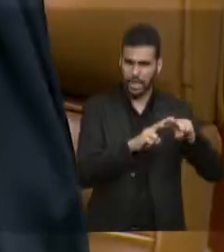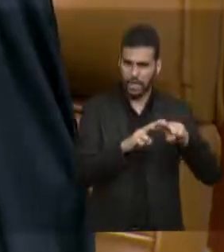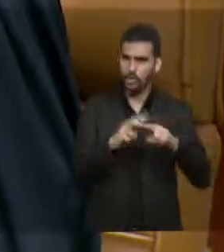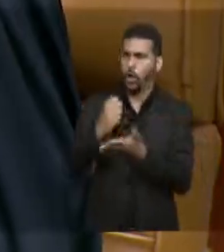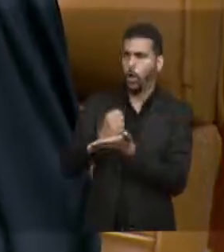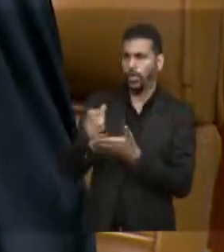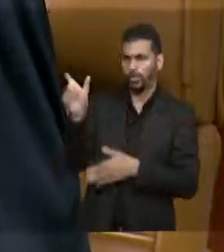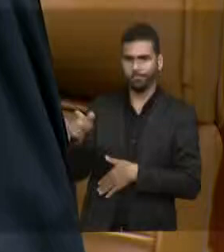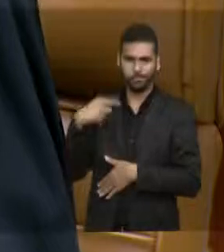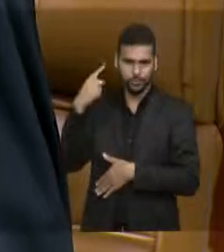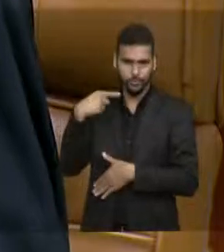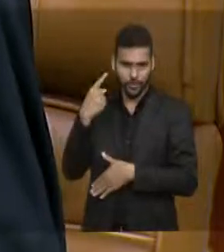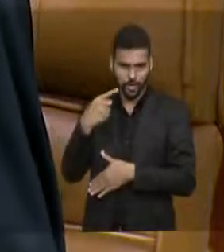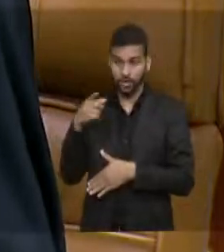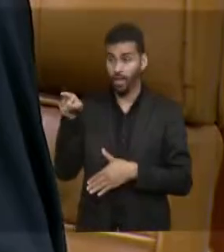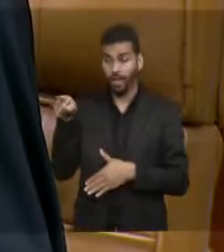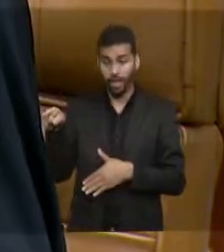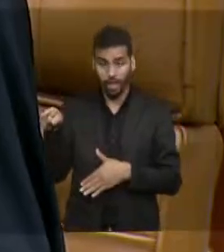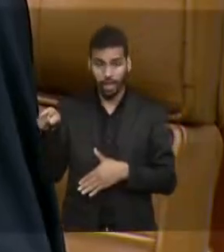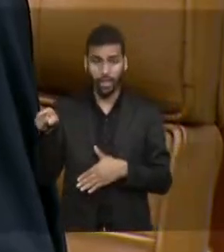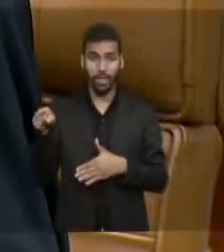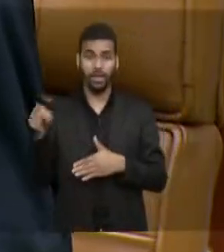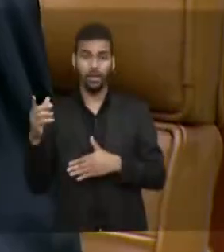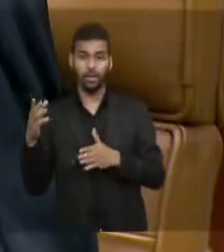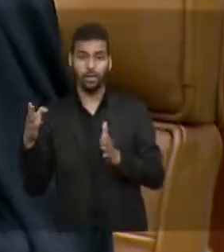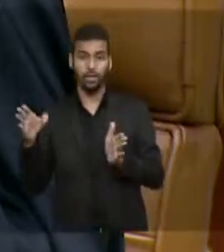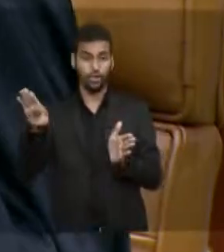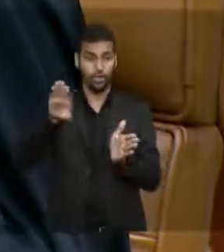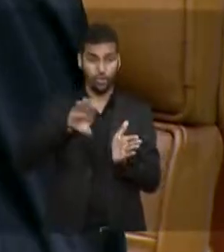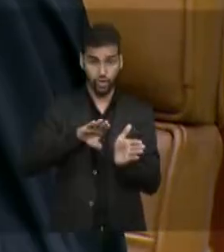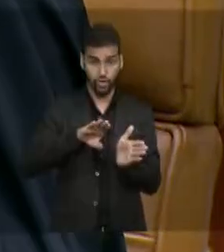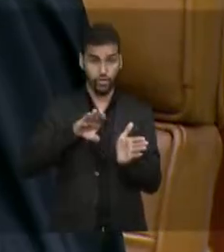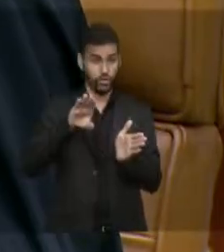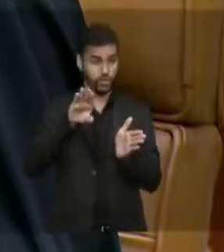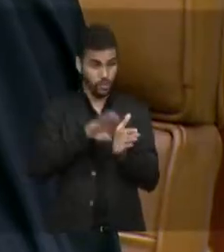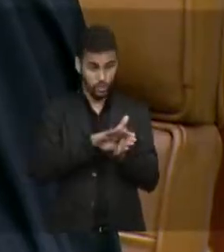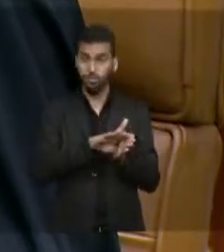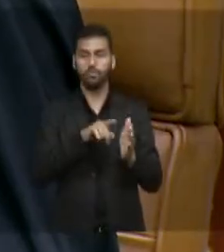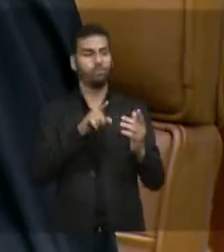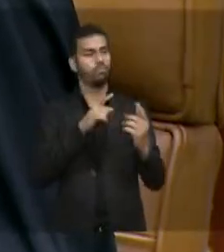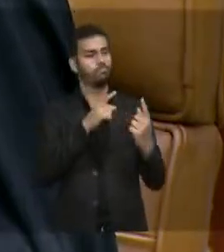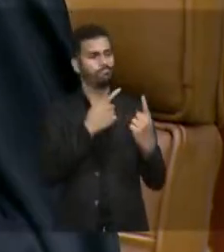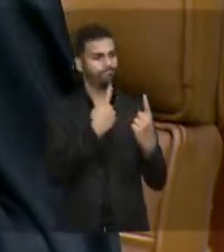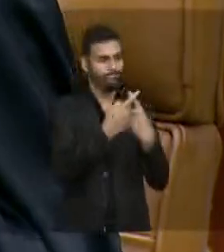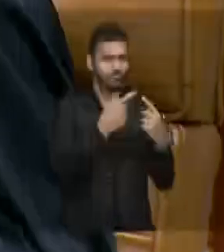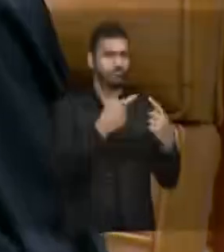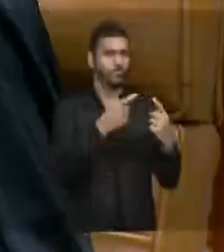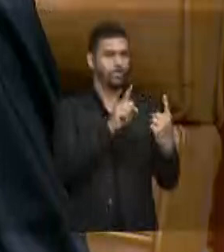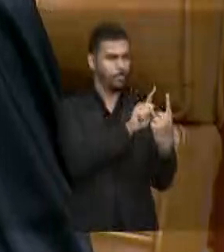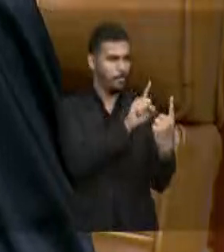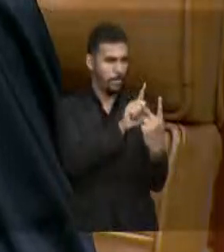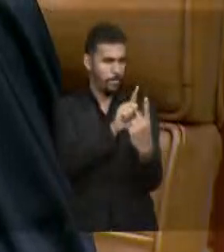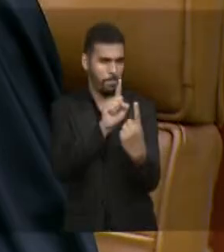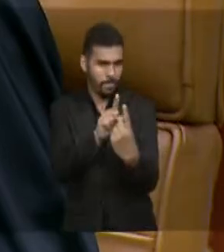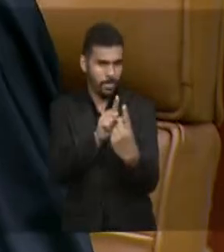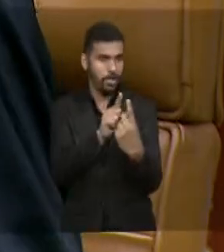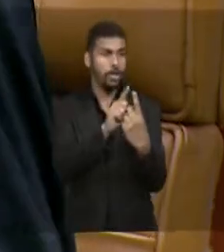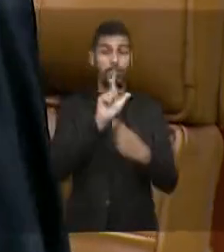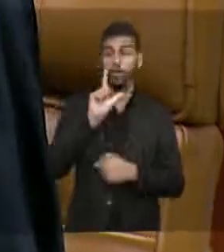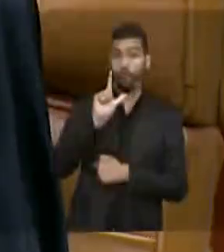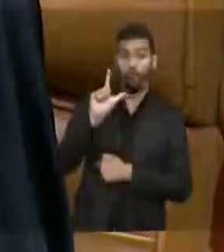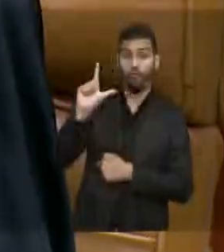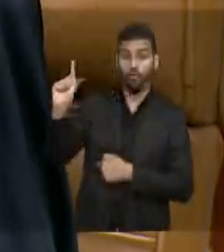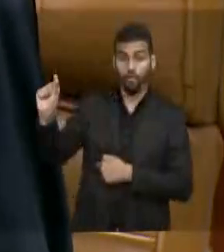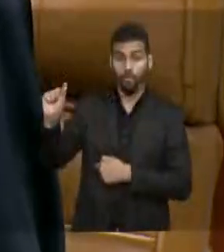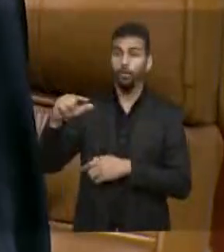a defesa somente fizeram audiência de Custódia e não retornaram E essas pessoas acabaram